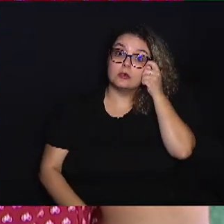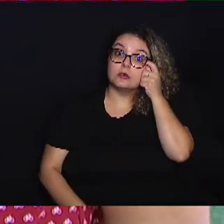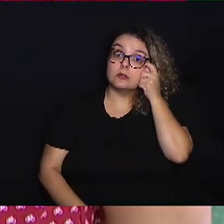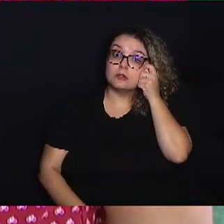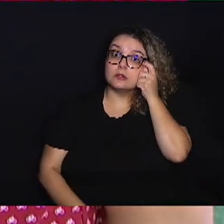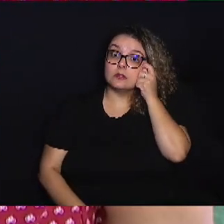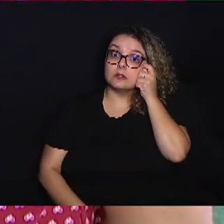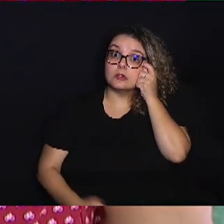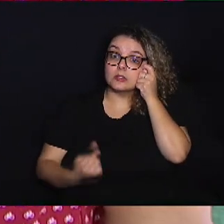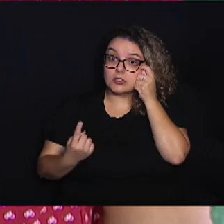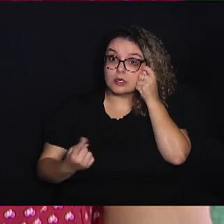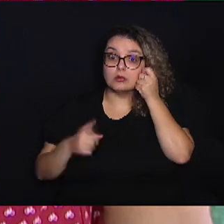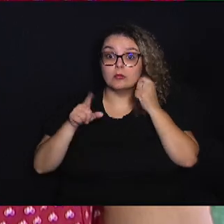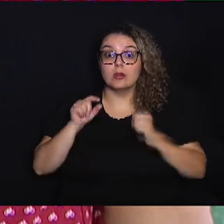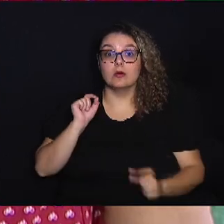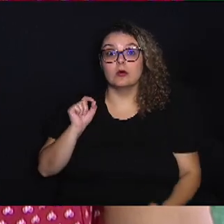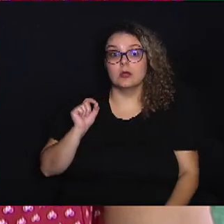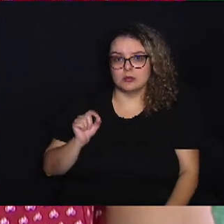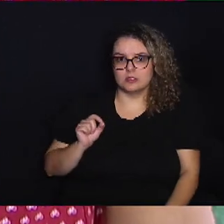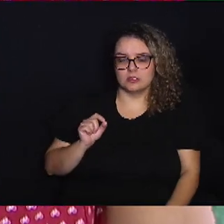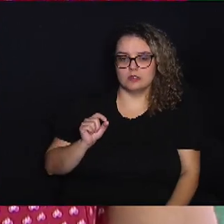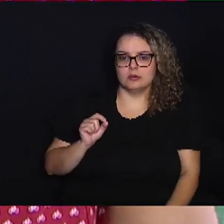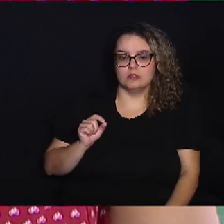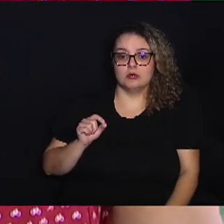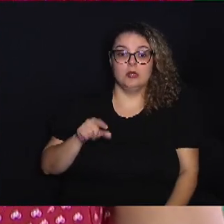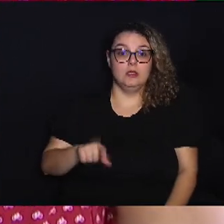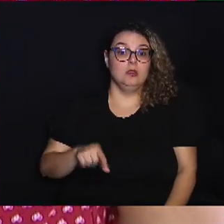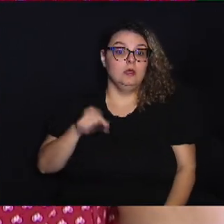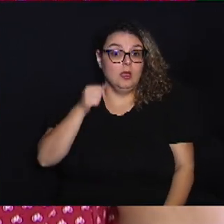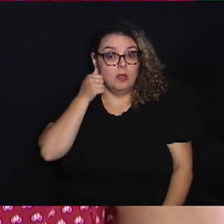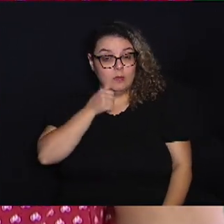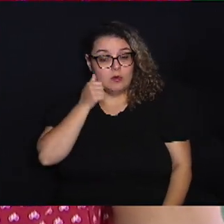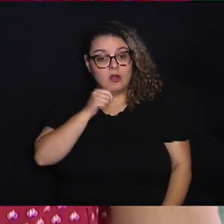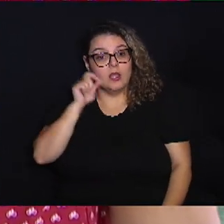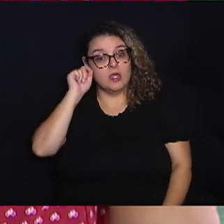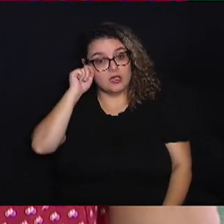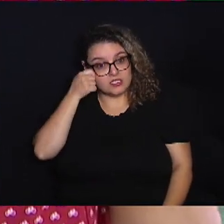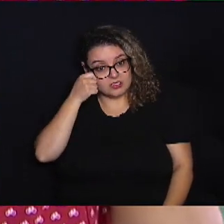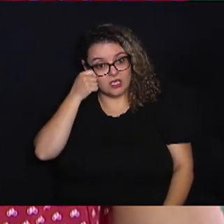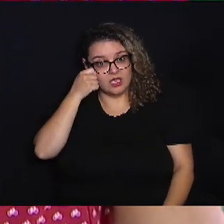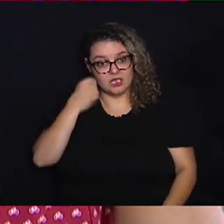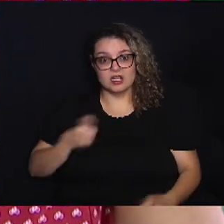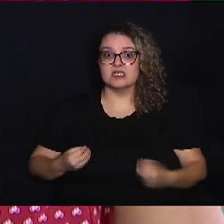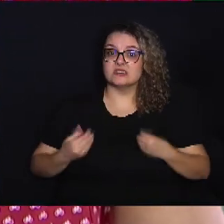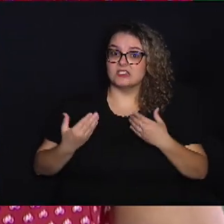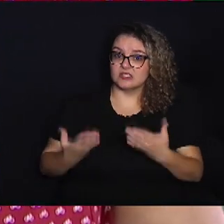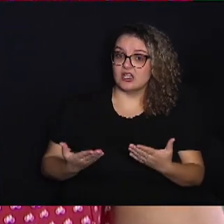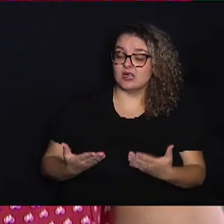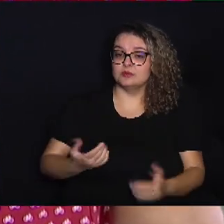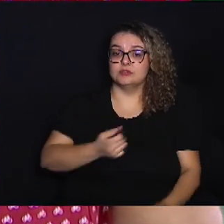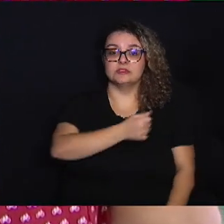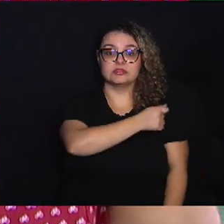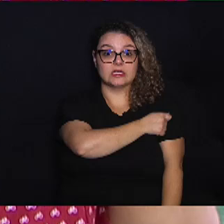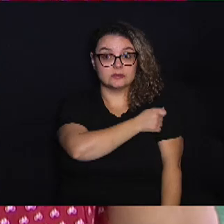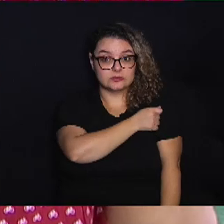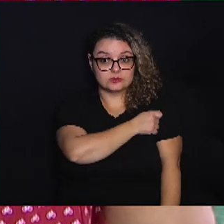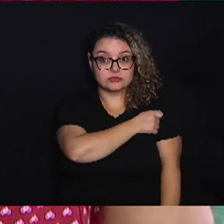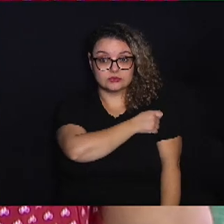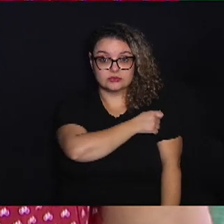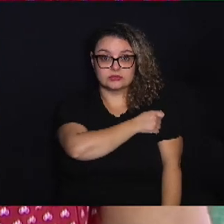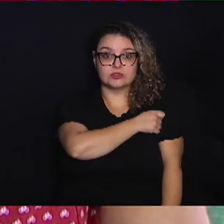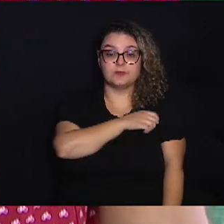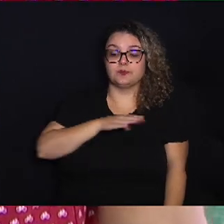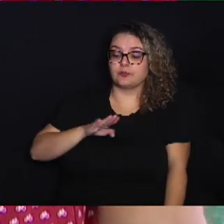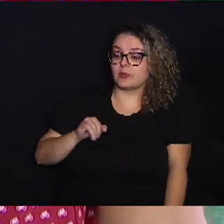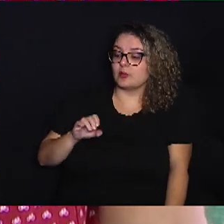deles foi a questão de escolher mulheres negras, né, e trazer para os alunos a